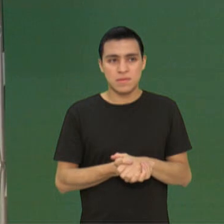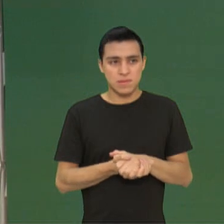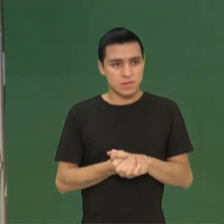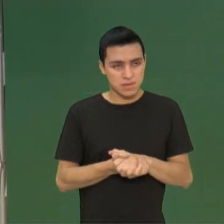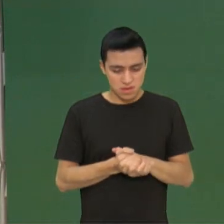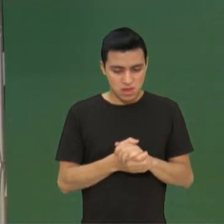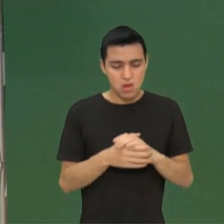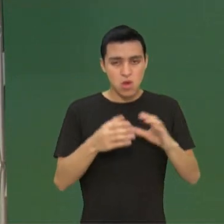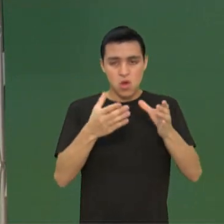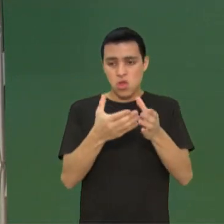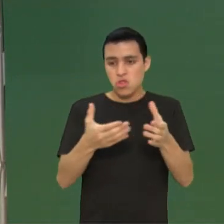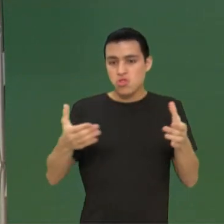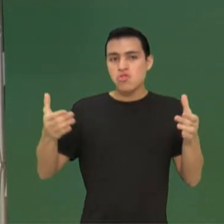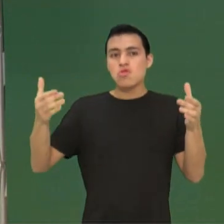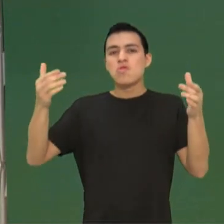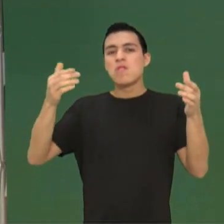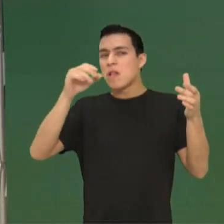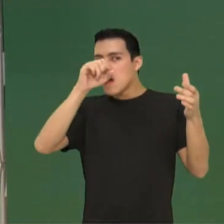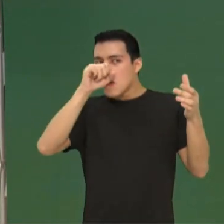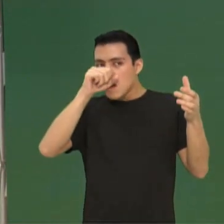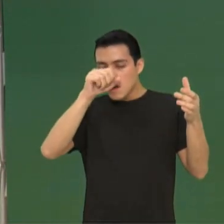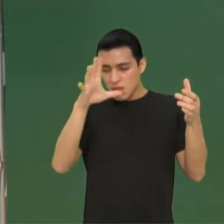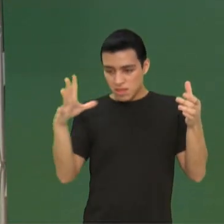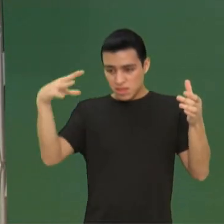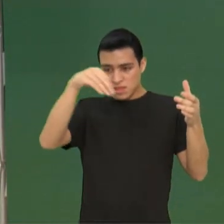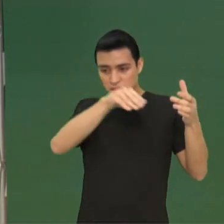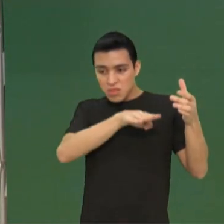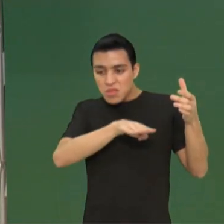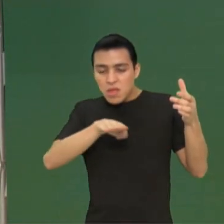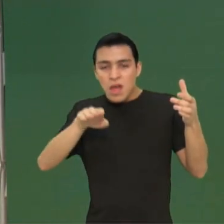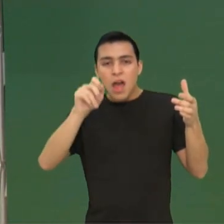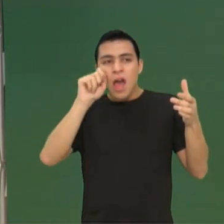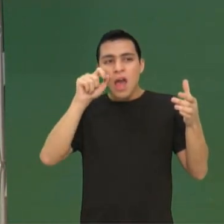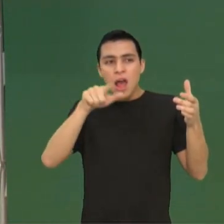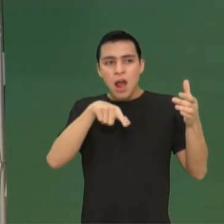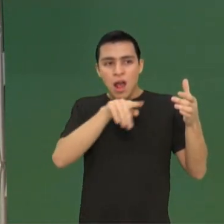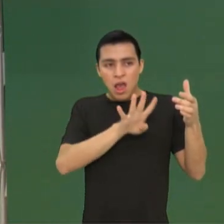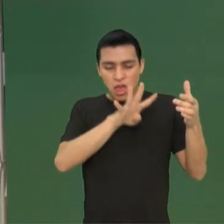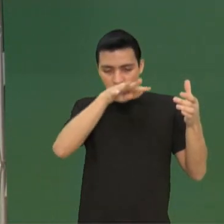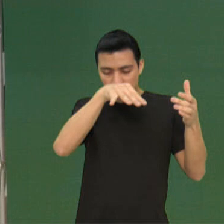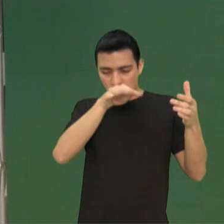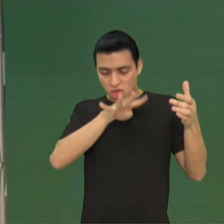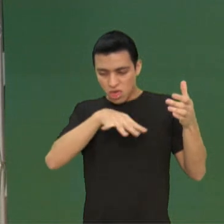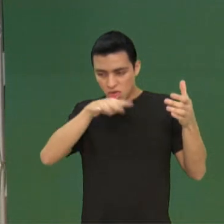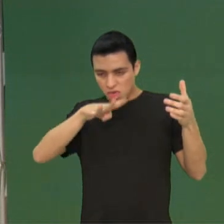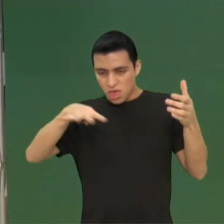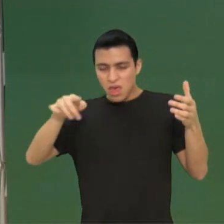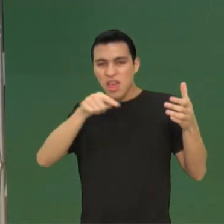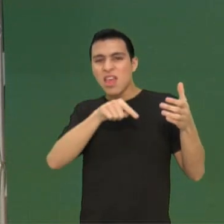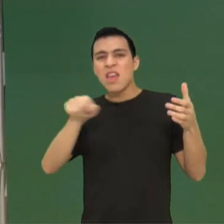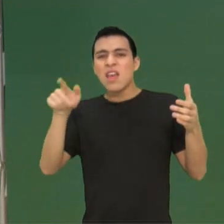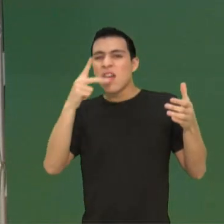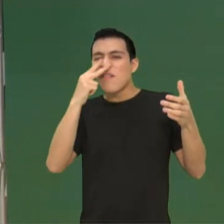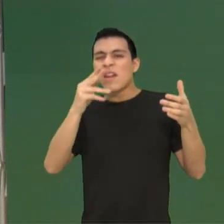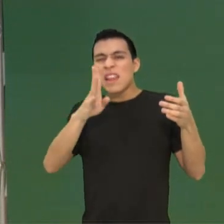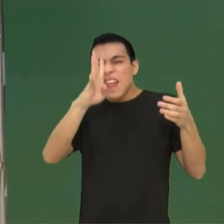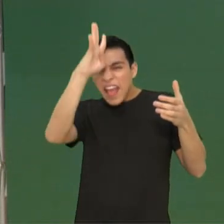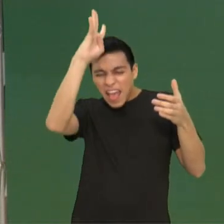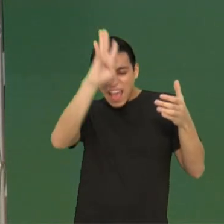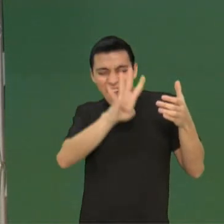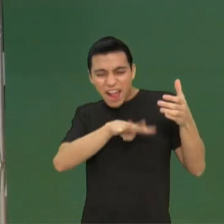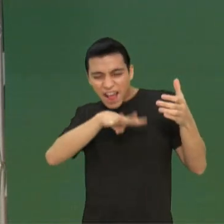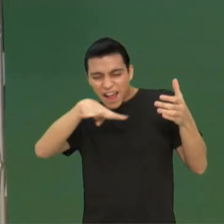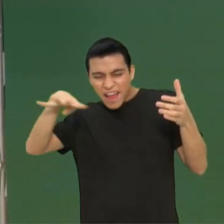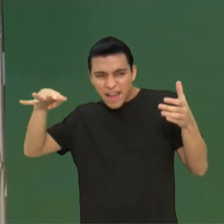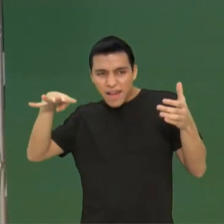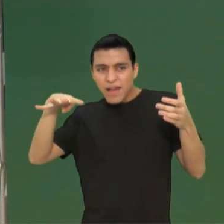Membrana externa em laranja, membrana interna em azul, toda dobrada, formando cristas. Duas